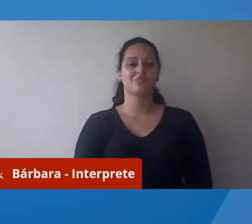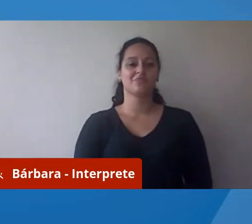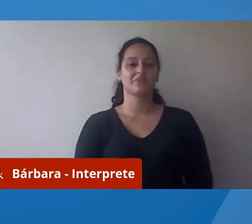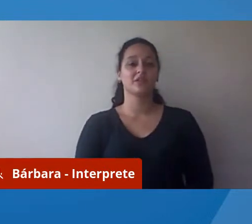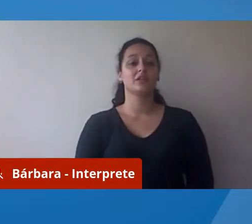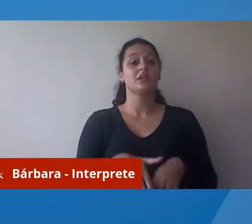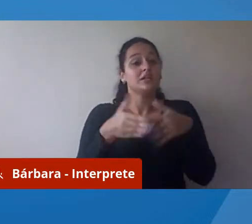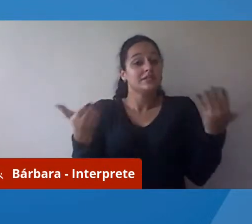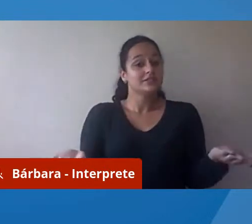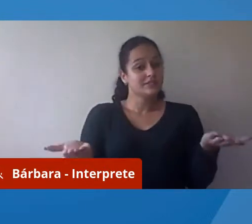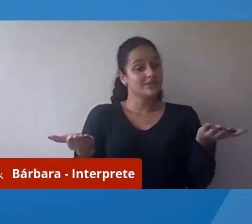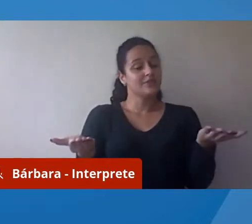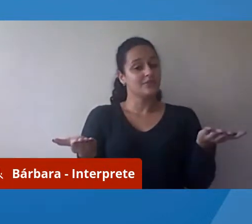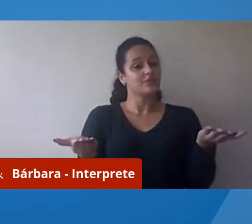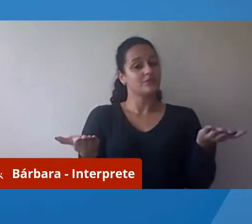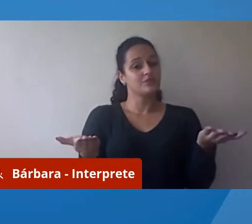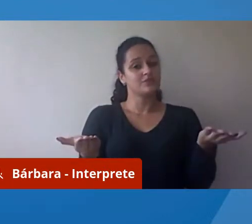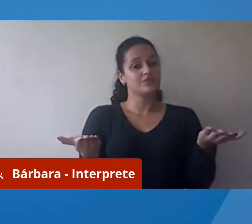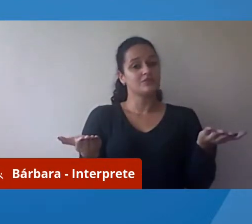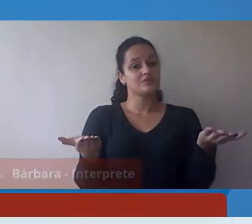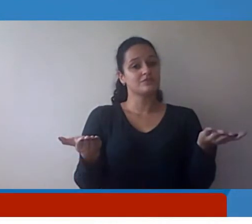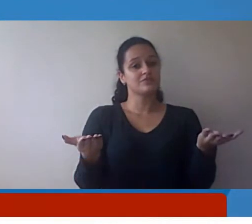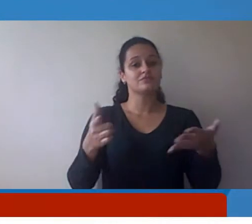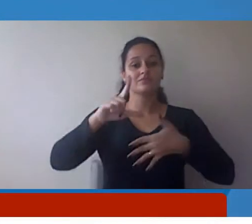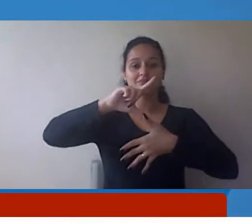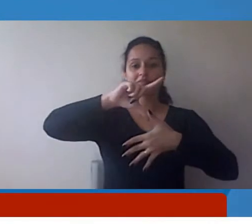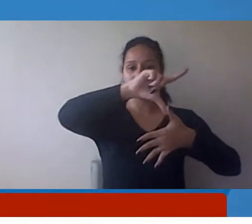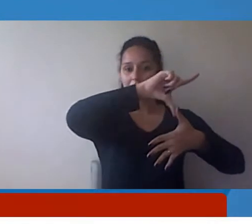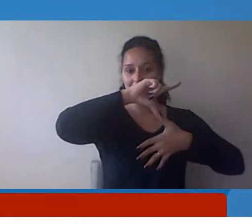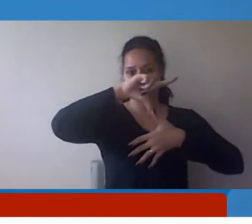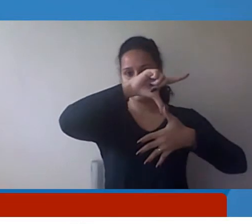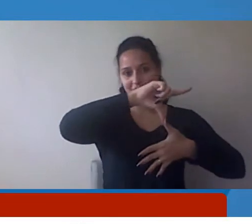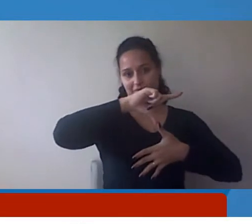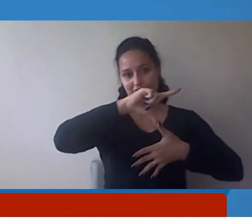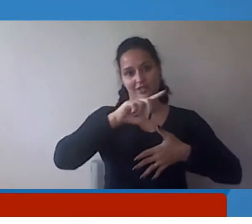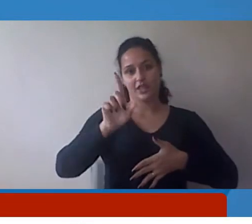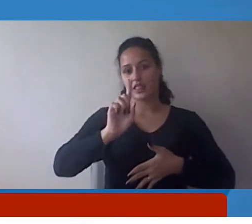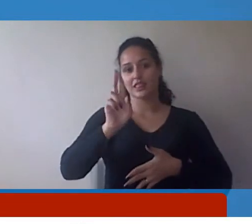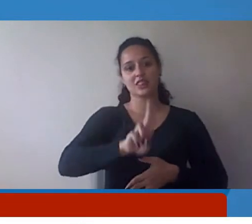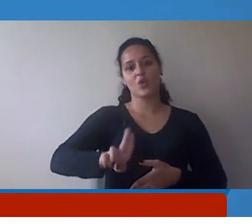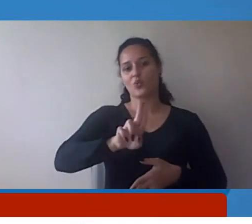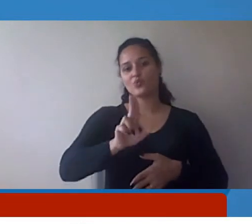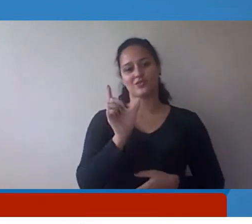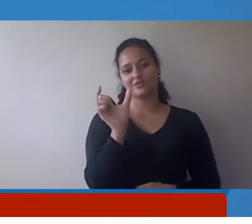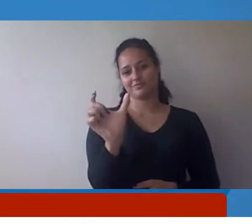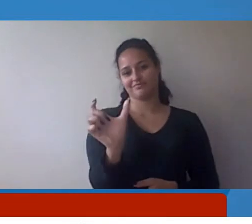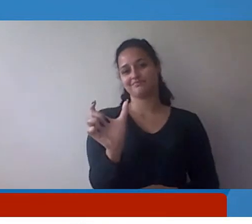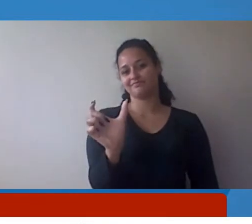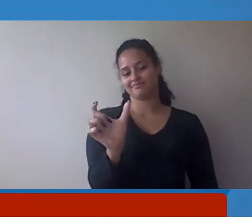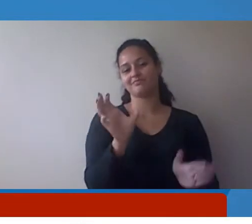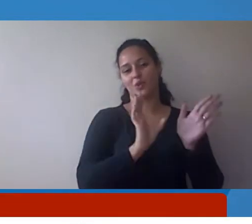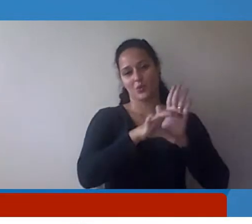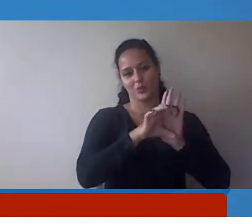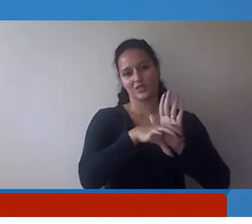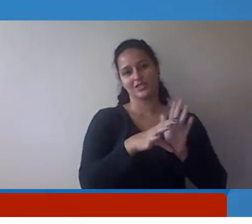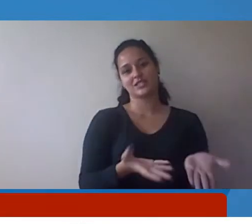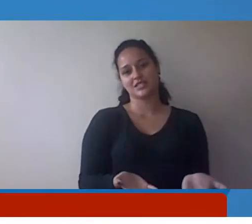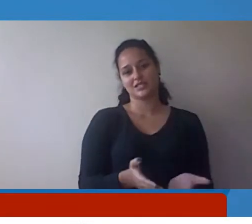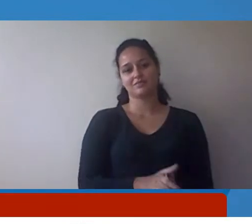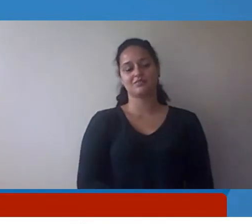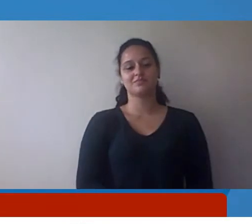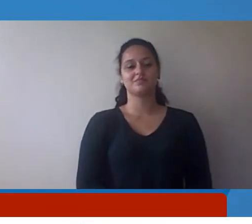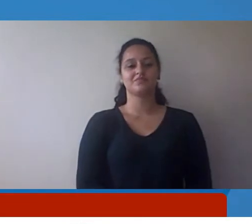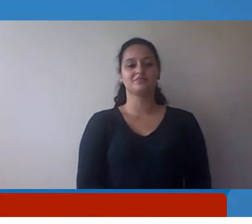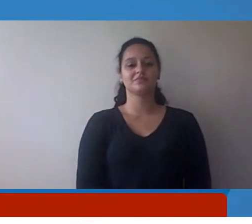Então, felizmente, na América Latina não se usa isso, né? Não se fala da